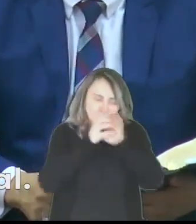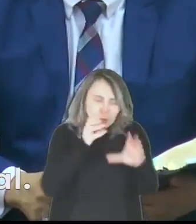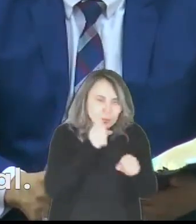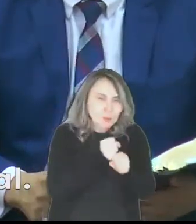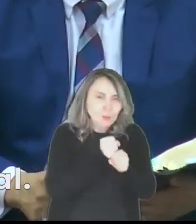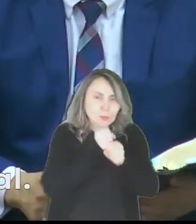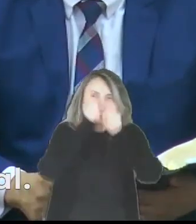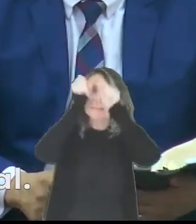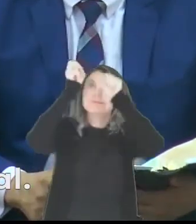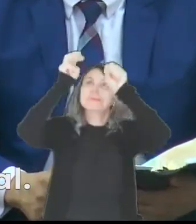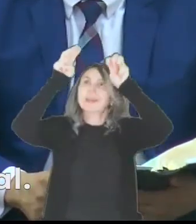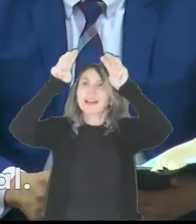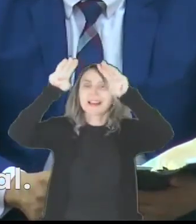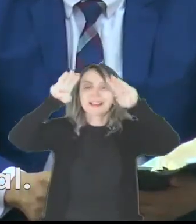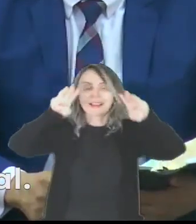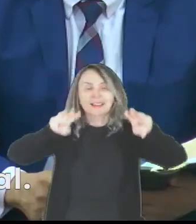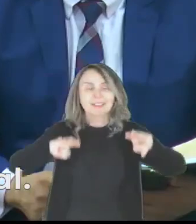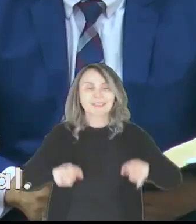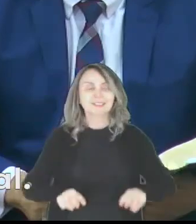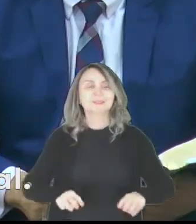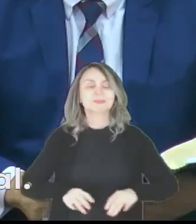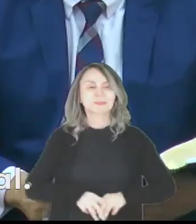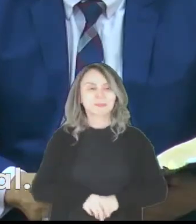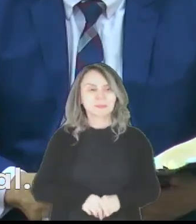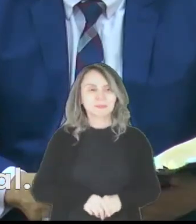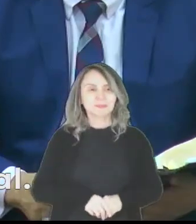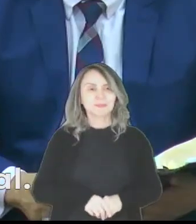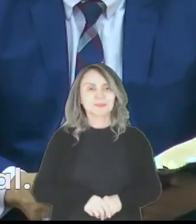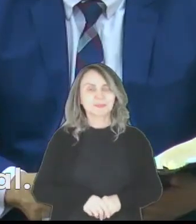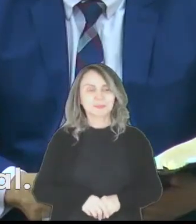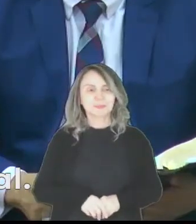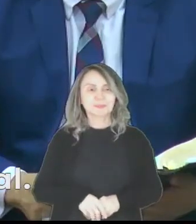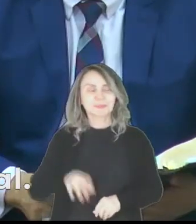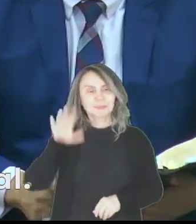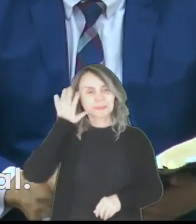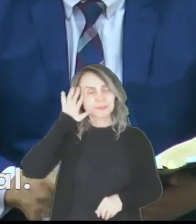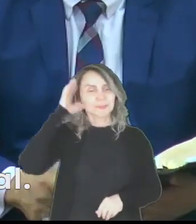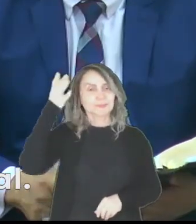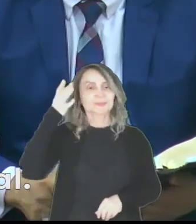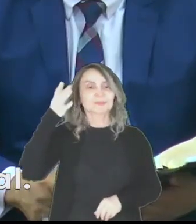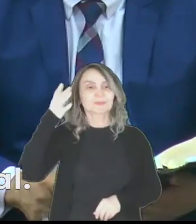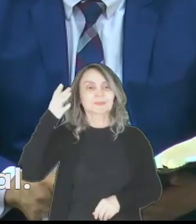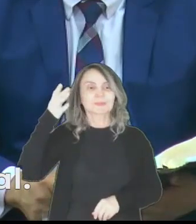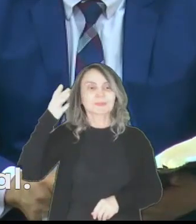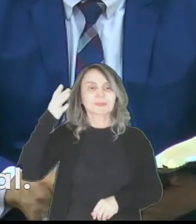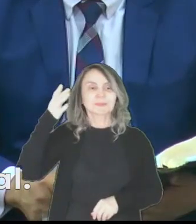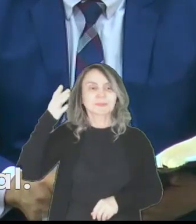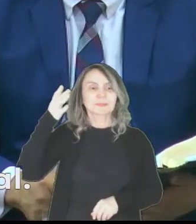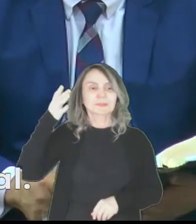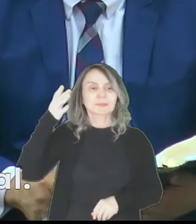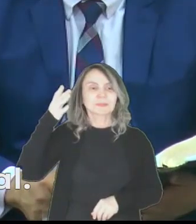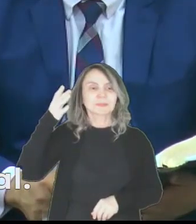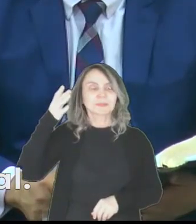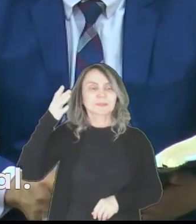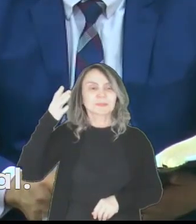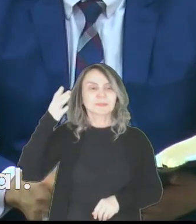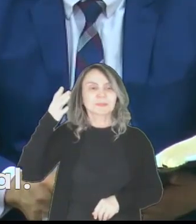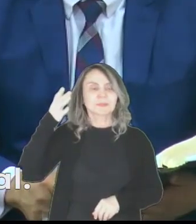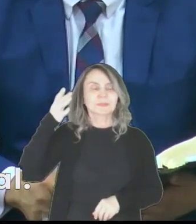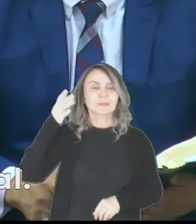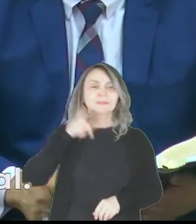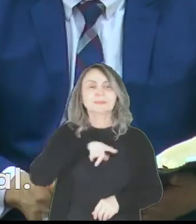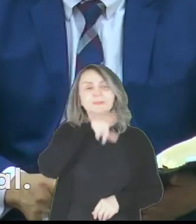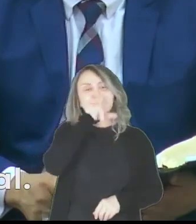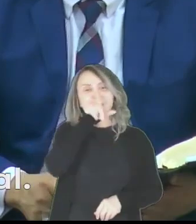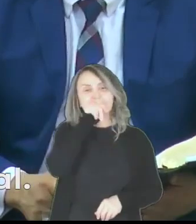Deus. Aleluia. E pela manhã, e aconteceu que à tarde E aconteceu que à tarde subiram as codornizes e cobriu